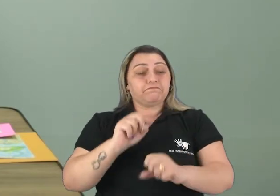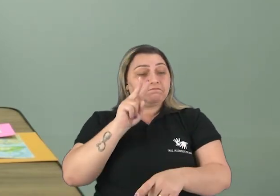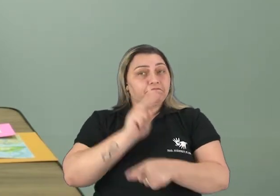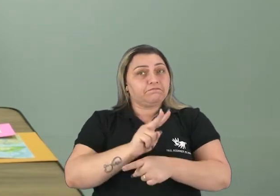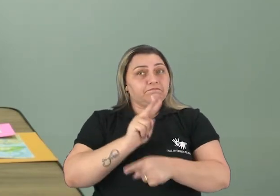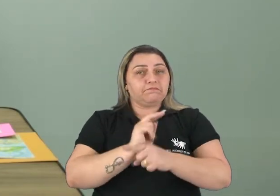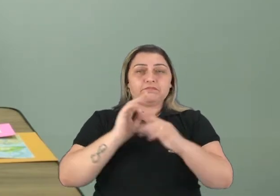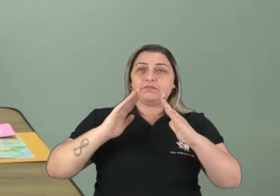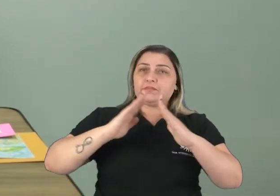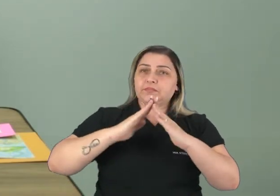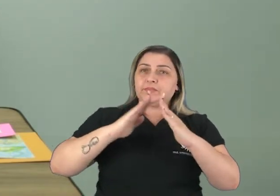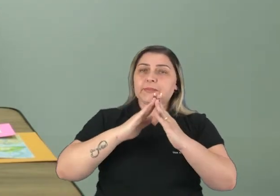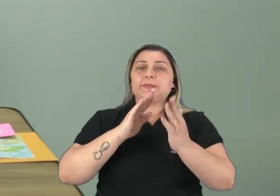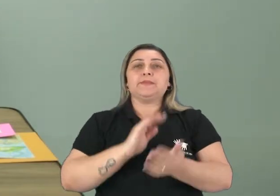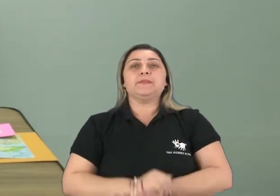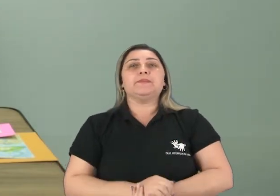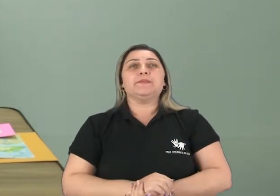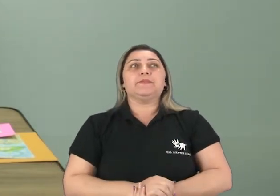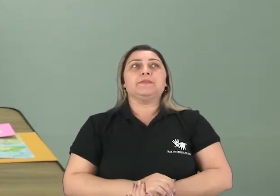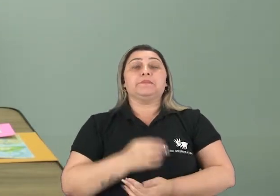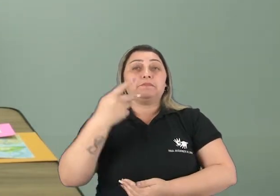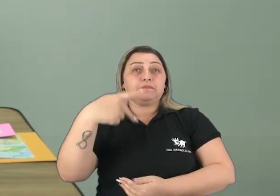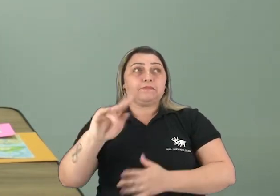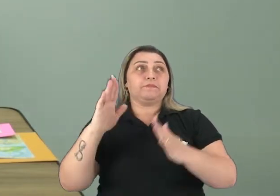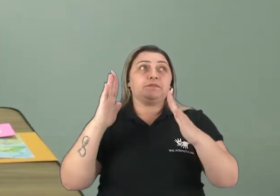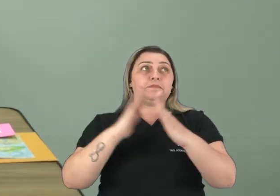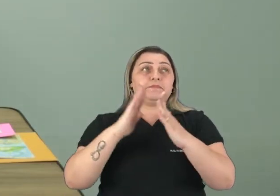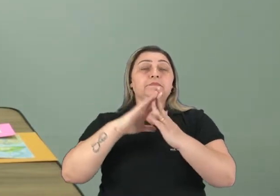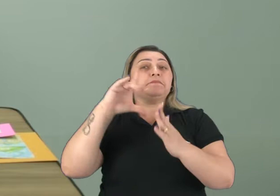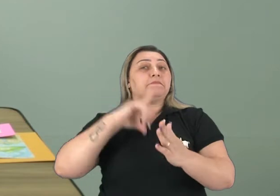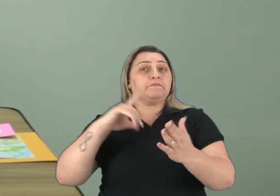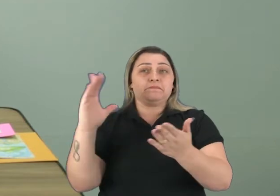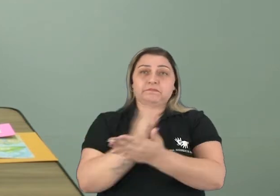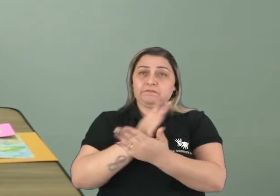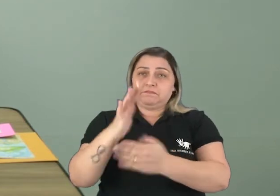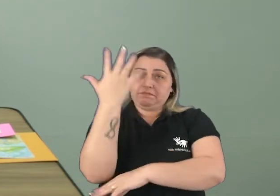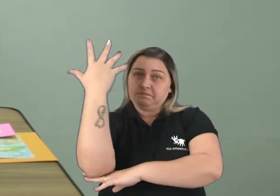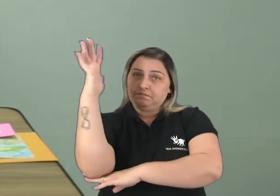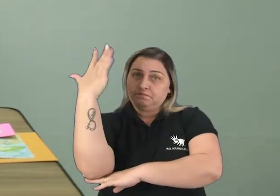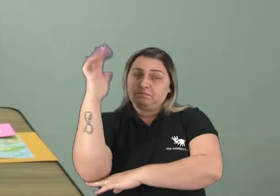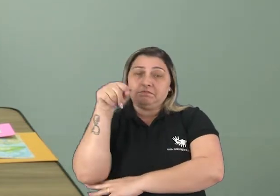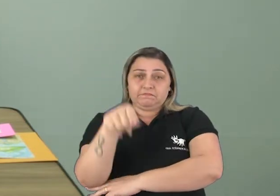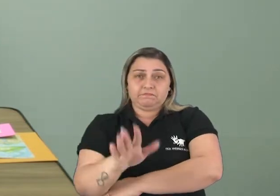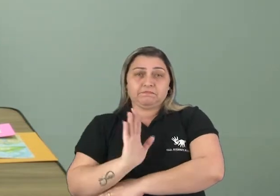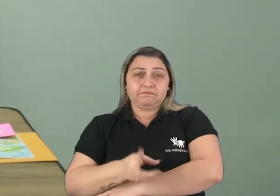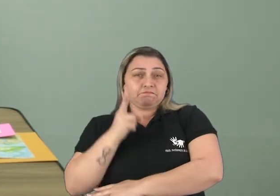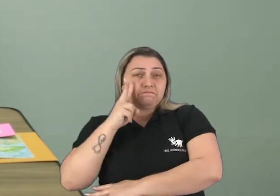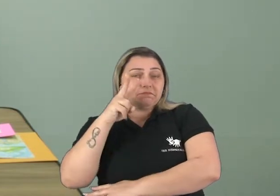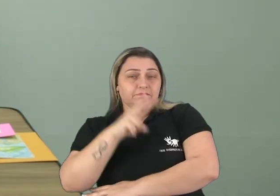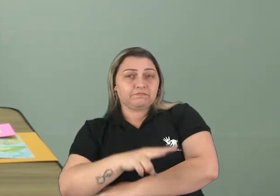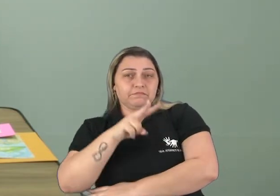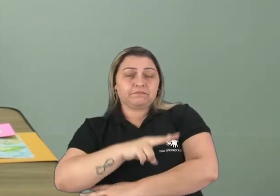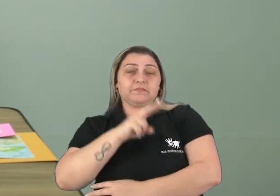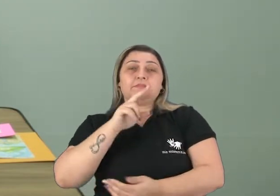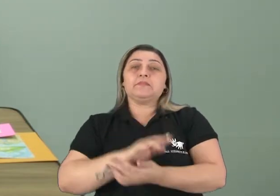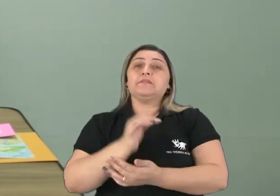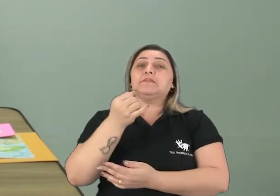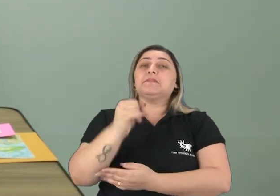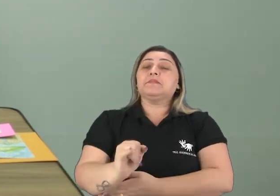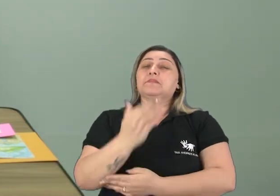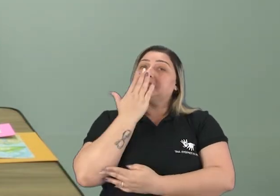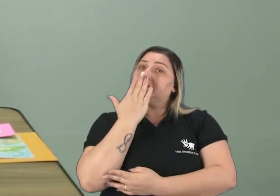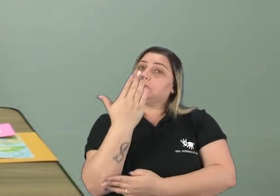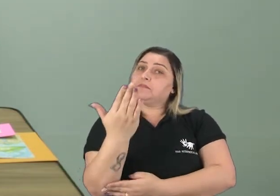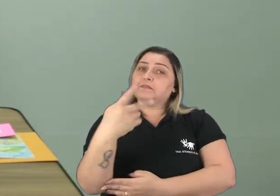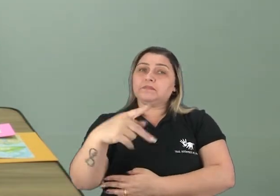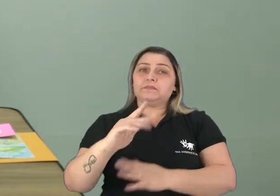cultivar em casa. Na sua casa tem alguma planta? Você já observou se na frente